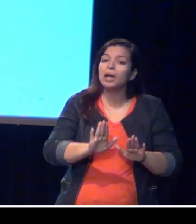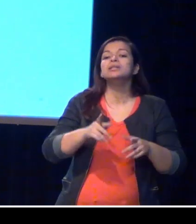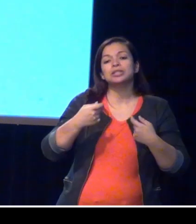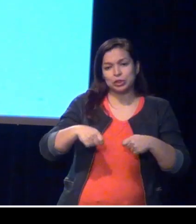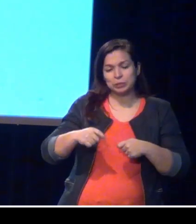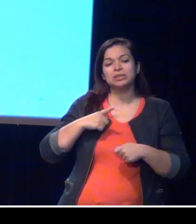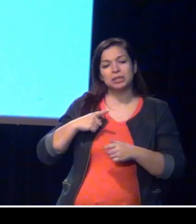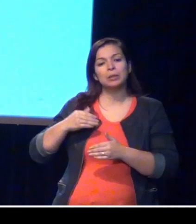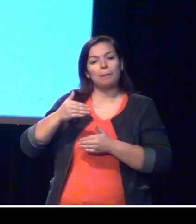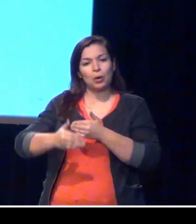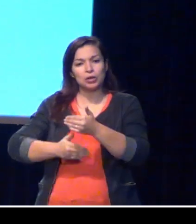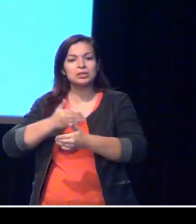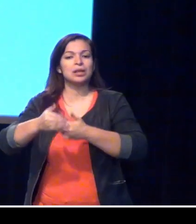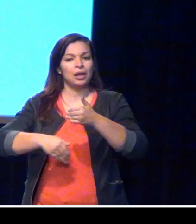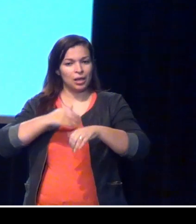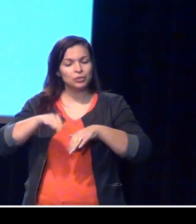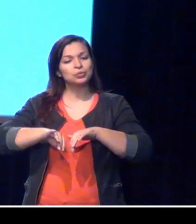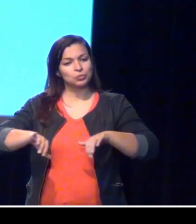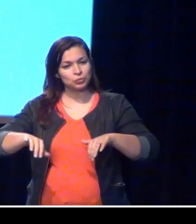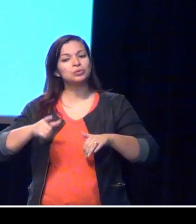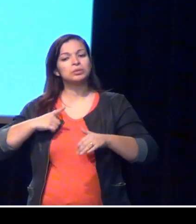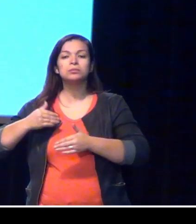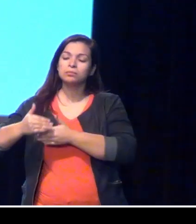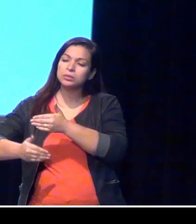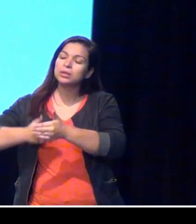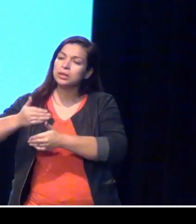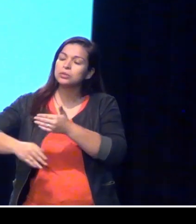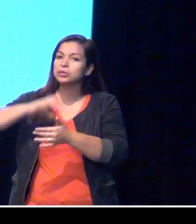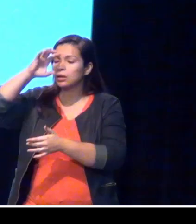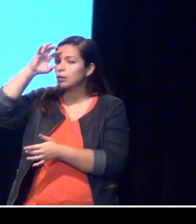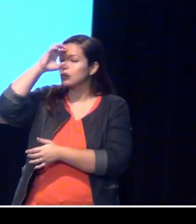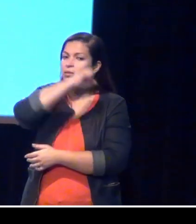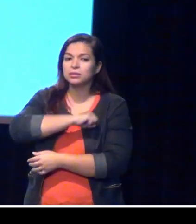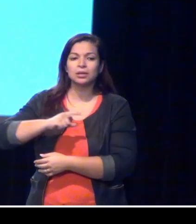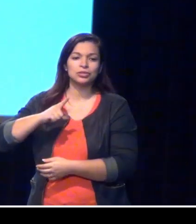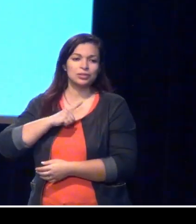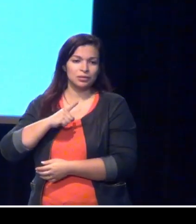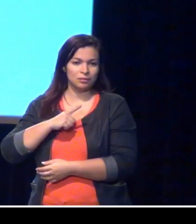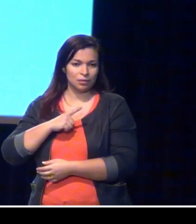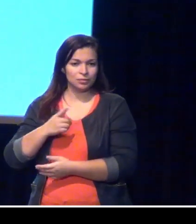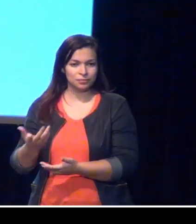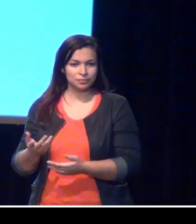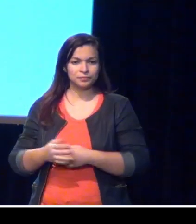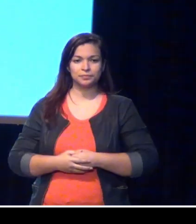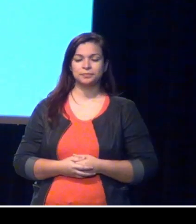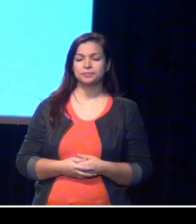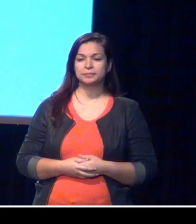começar um processo, ou continuar esse processo de aprendizagem, desse